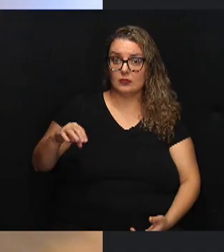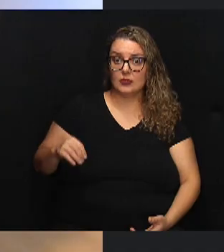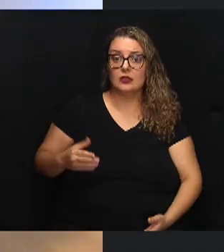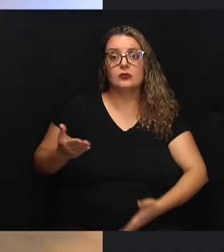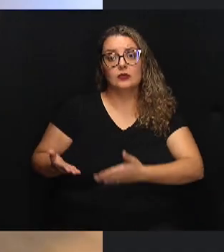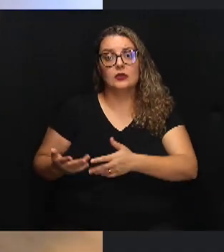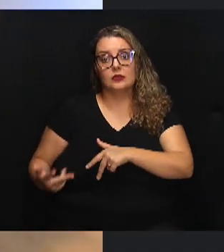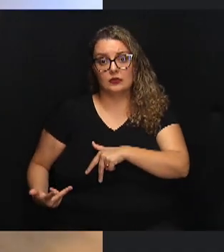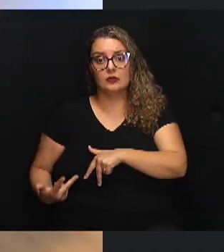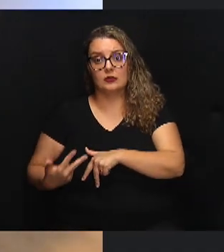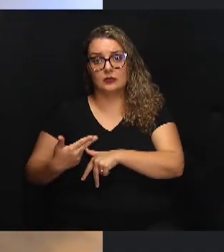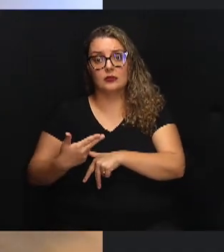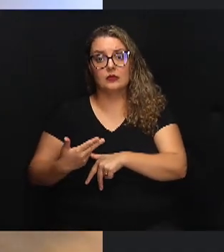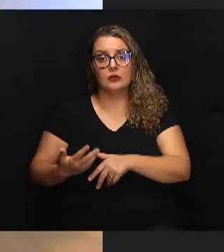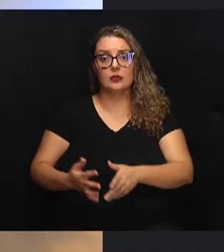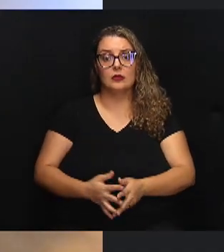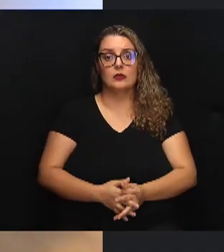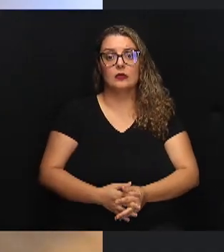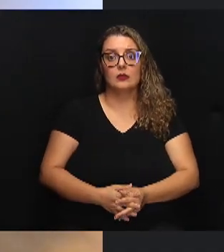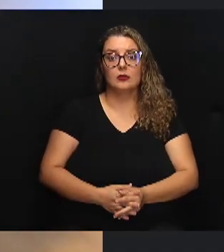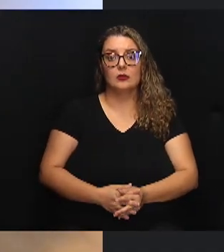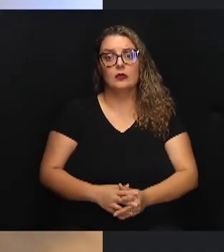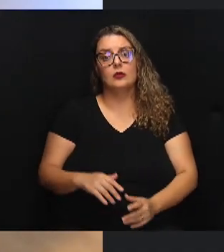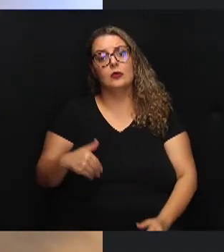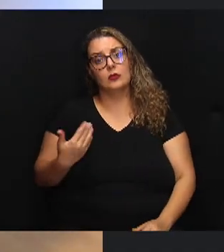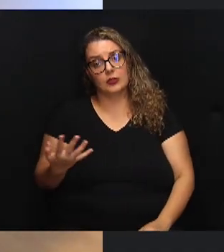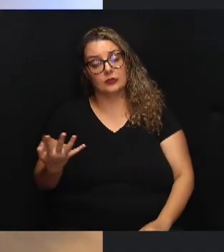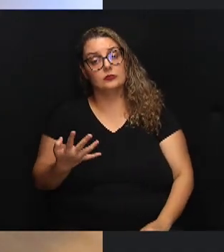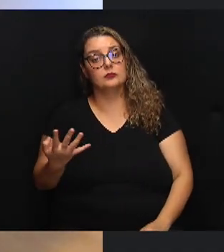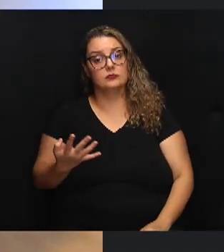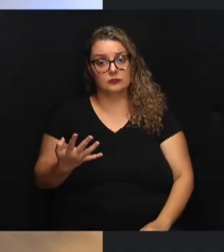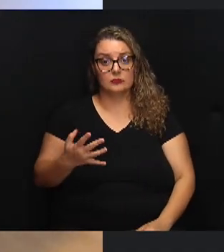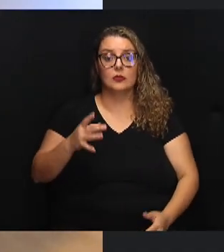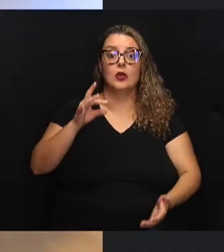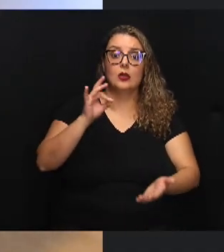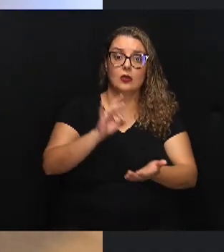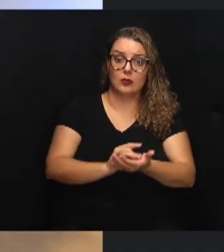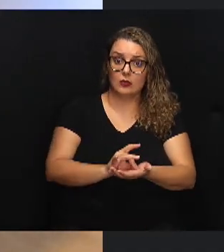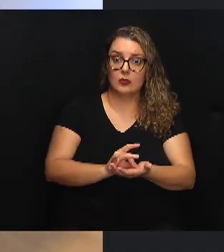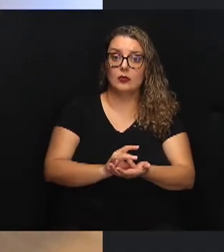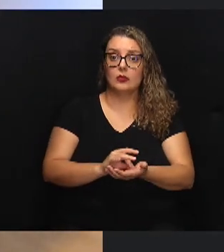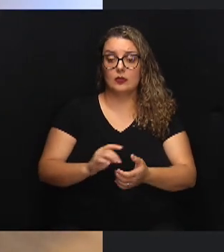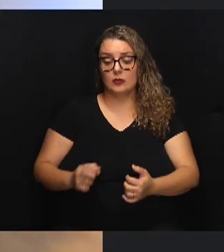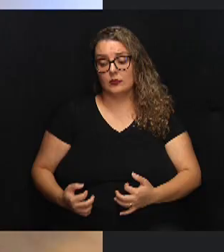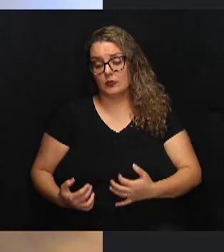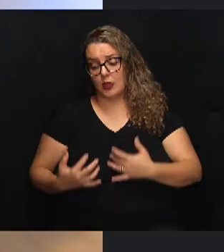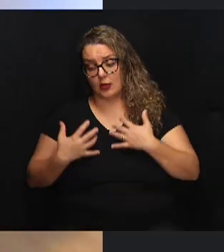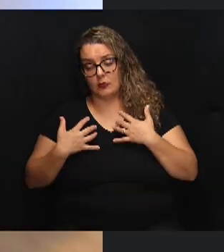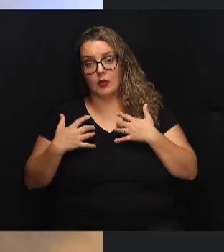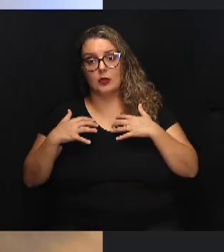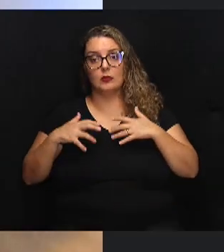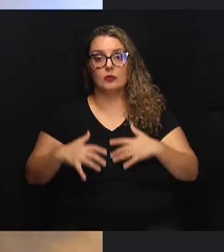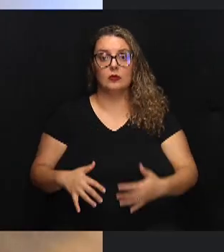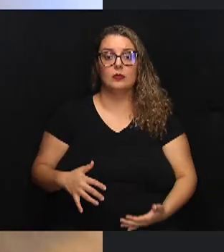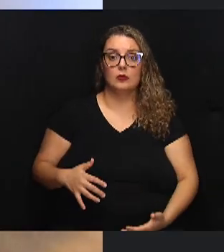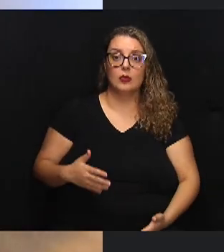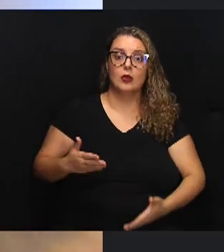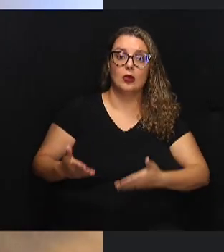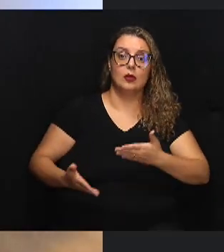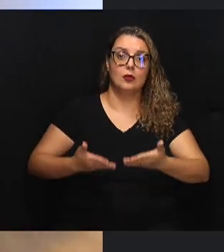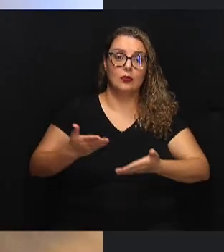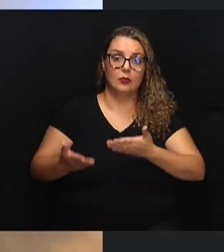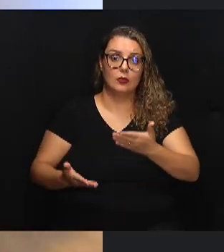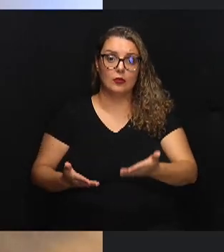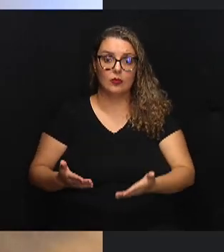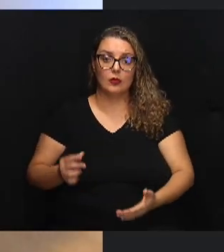cirurgia, a conduta, tá? Quando ele é em estágio 4, ele já é realmente um tumor com metástase, e aí o tratamento é